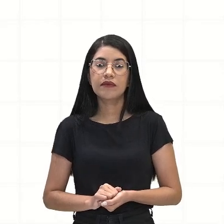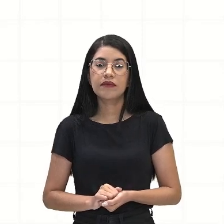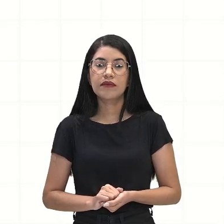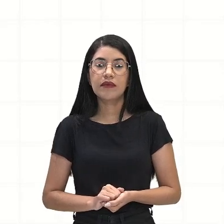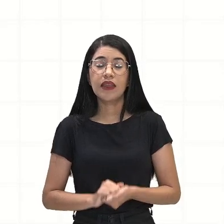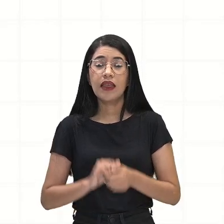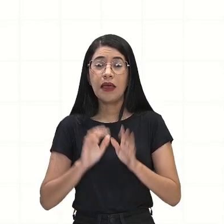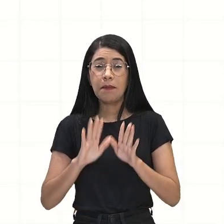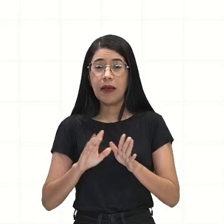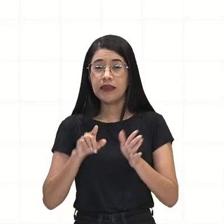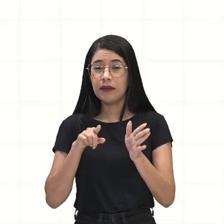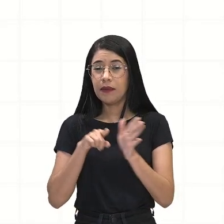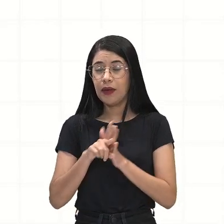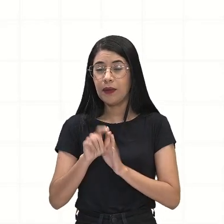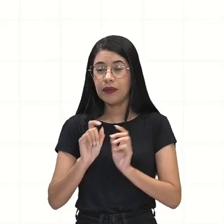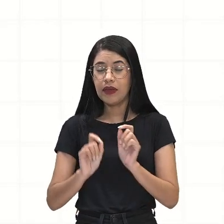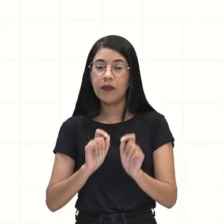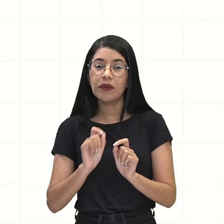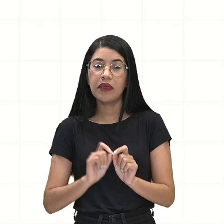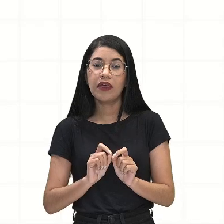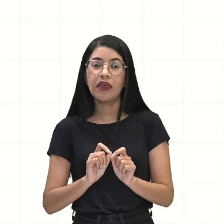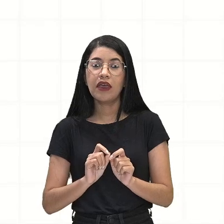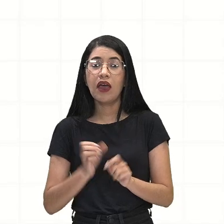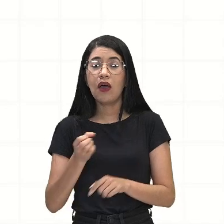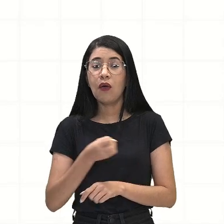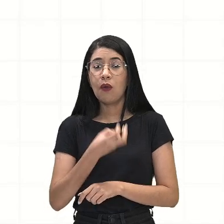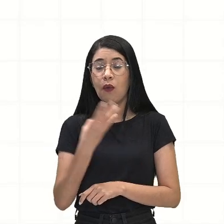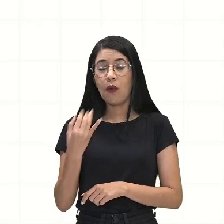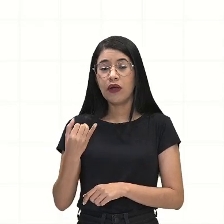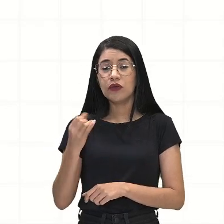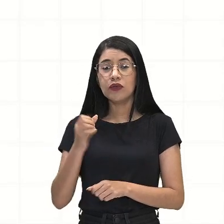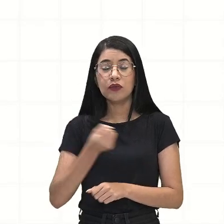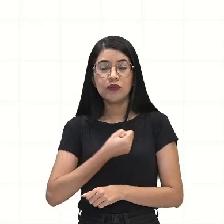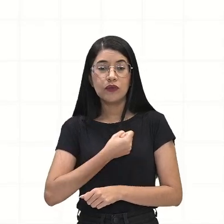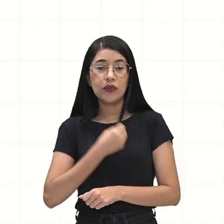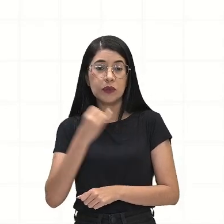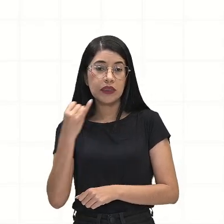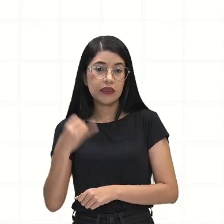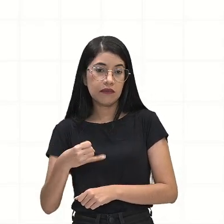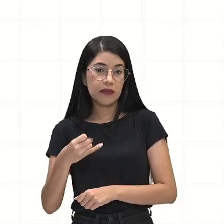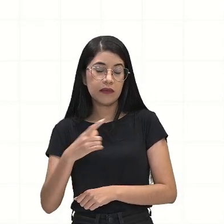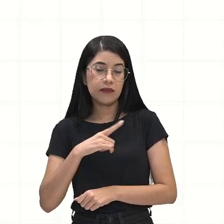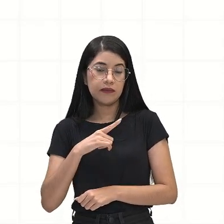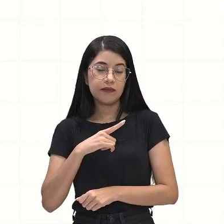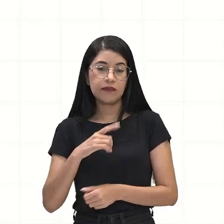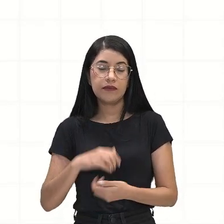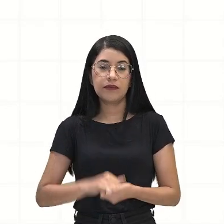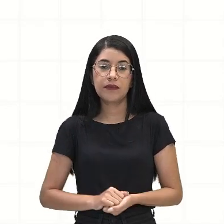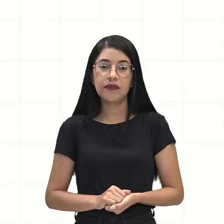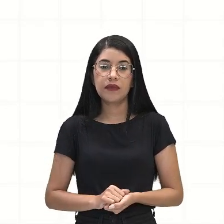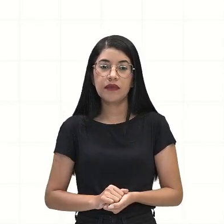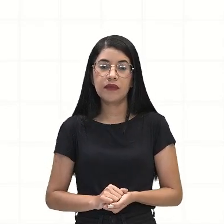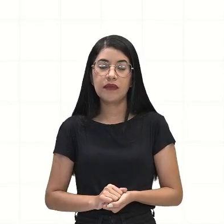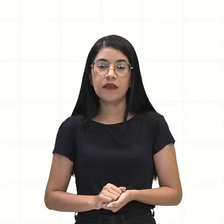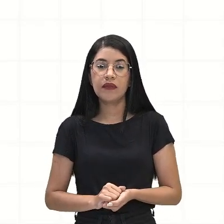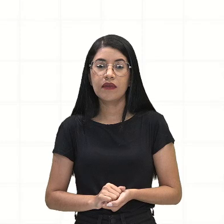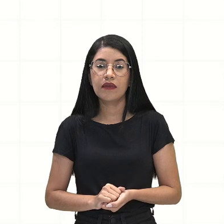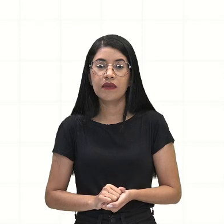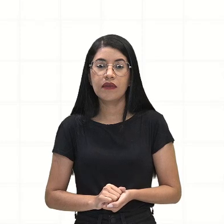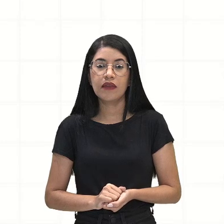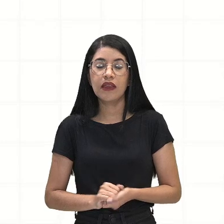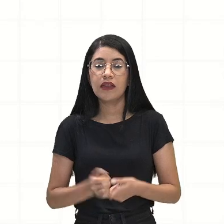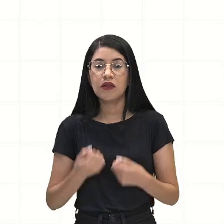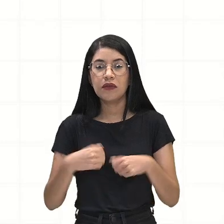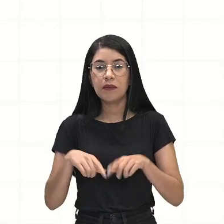nessa questão, ele quer saber somente as combinações que são ímpares. Então, eu posso nem usar